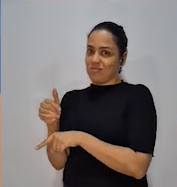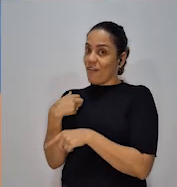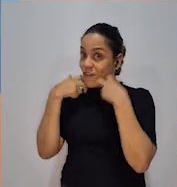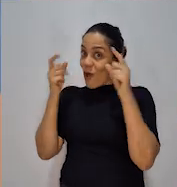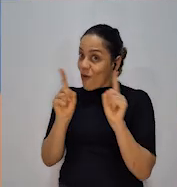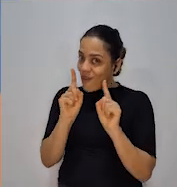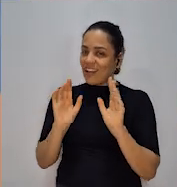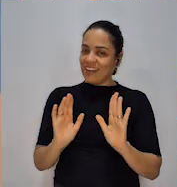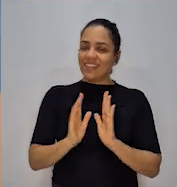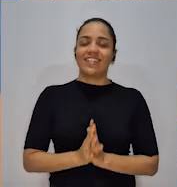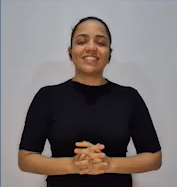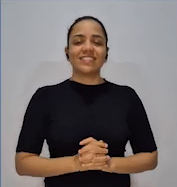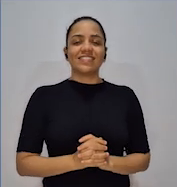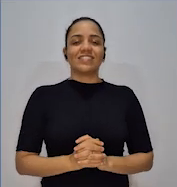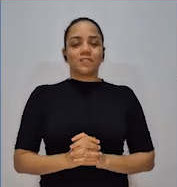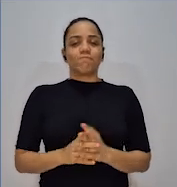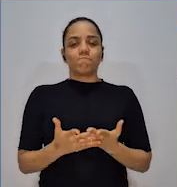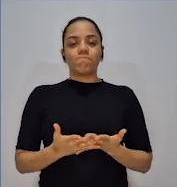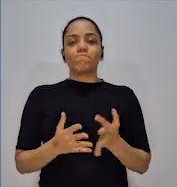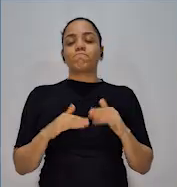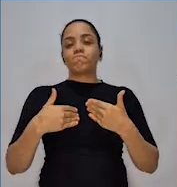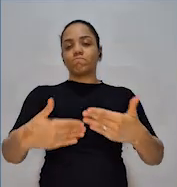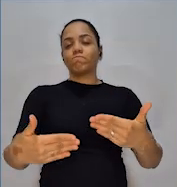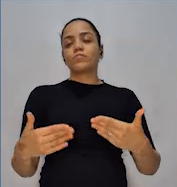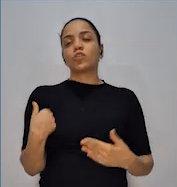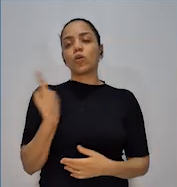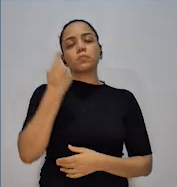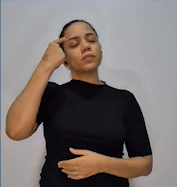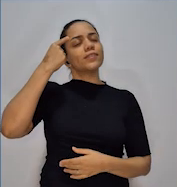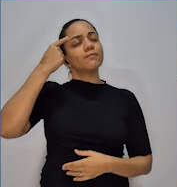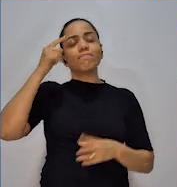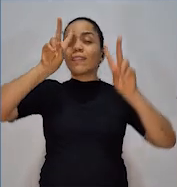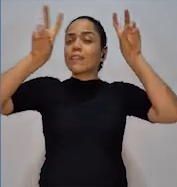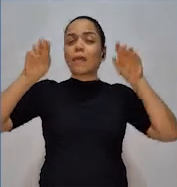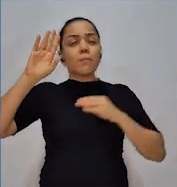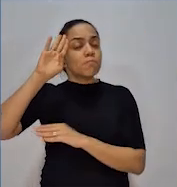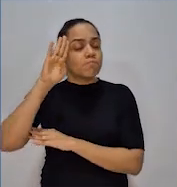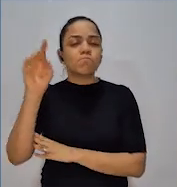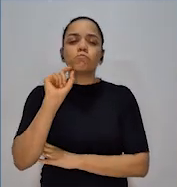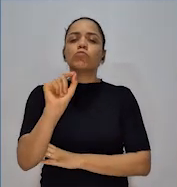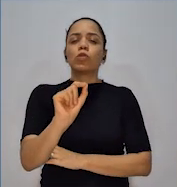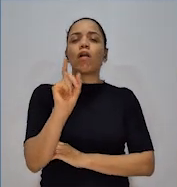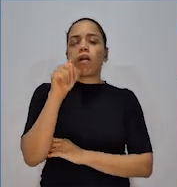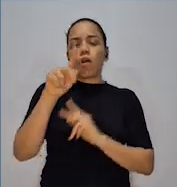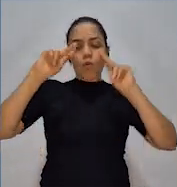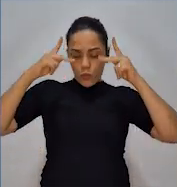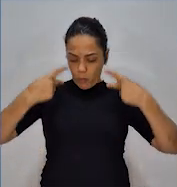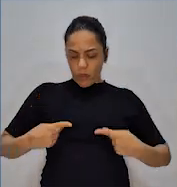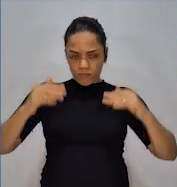É, Bom, no fim, a gente está falando sobre humanização e sobre respeito. É isso que a gente mais precisa, é isso que a gente